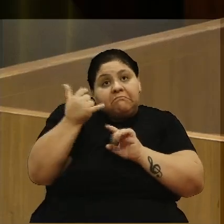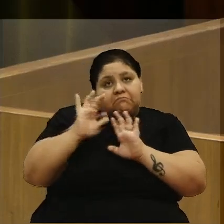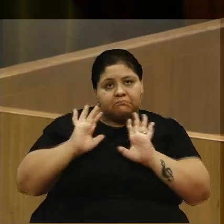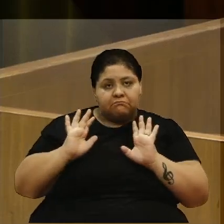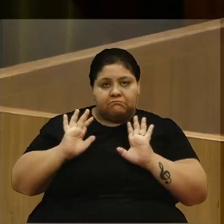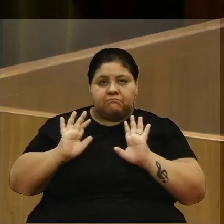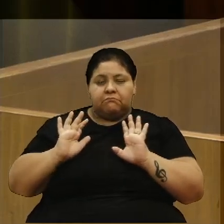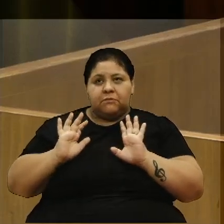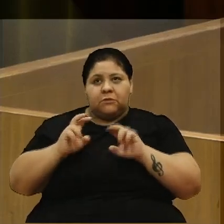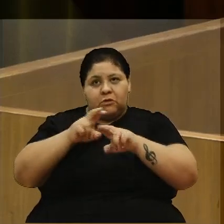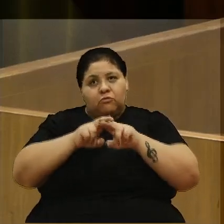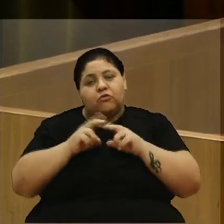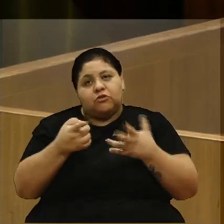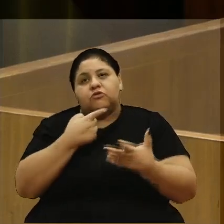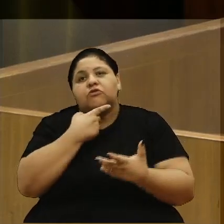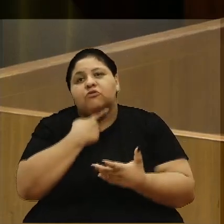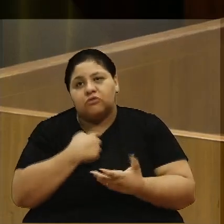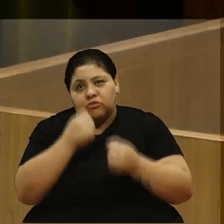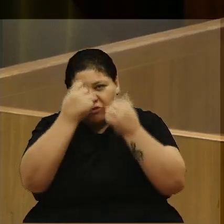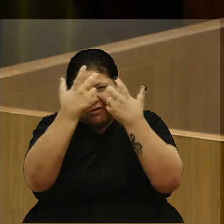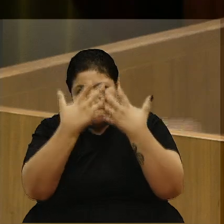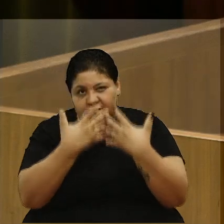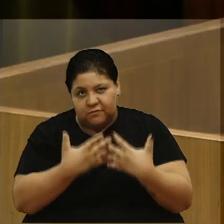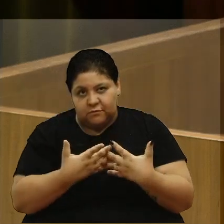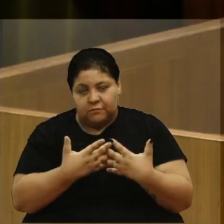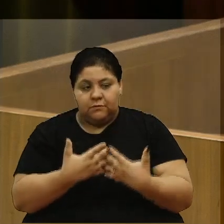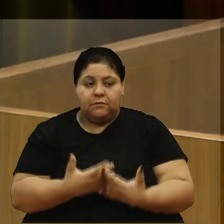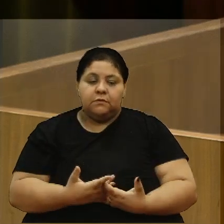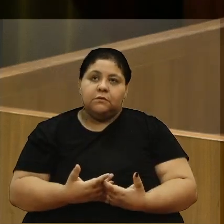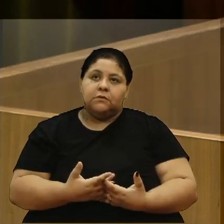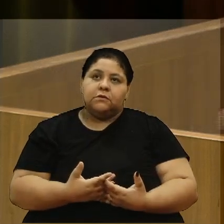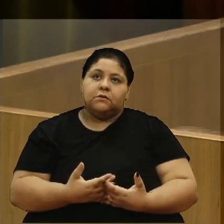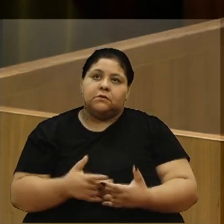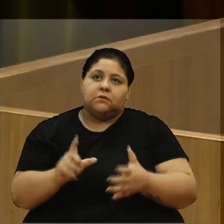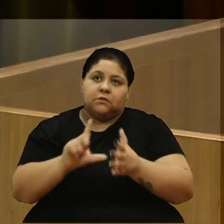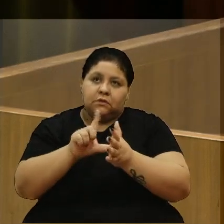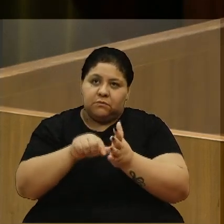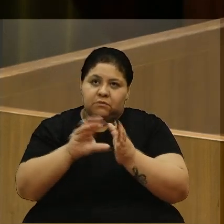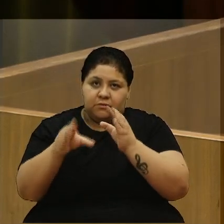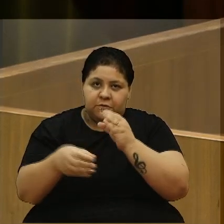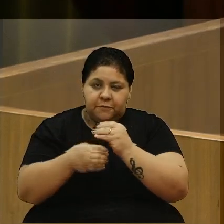disse. Então, portanto, gostaria de explicações sobre isso. Para logo poder passar os